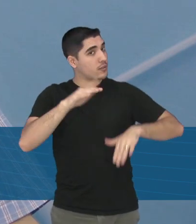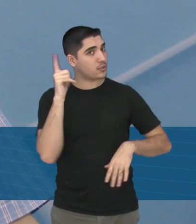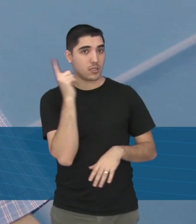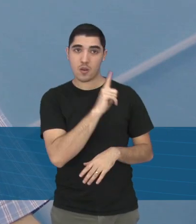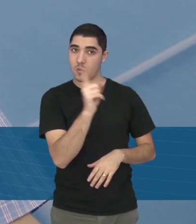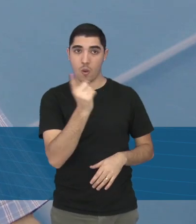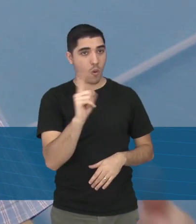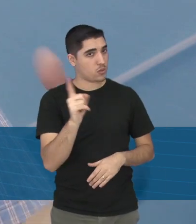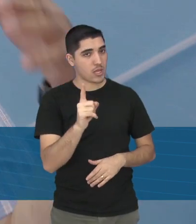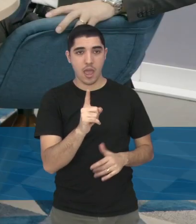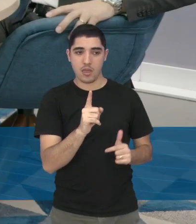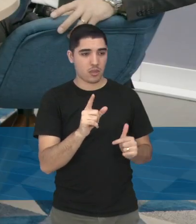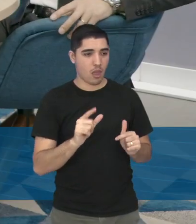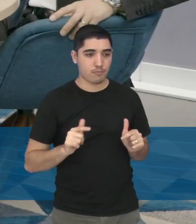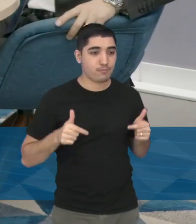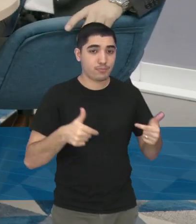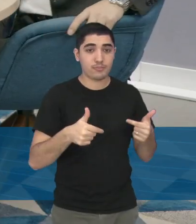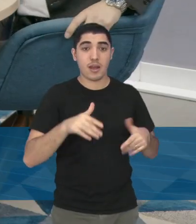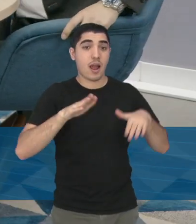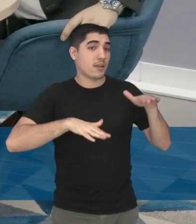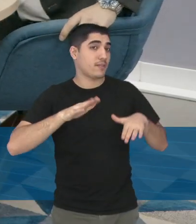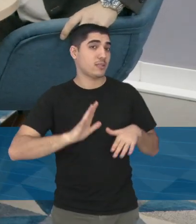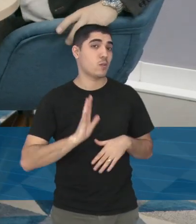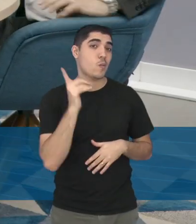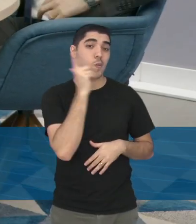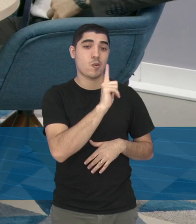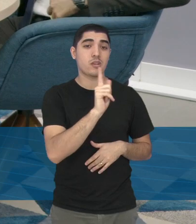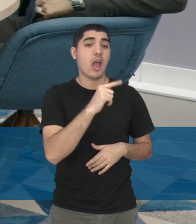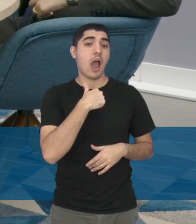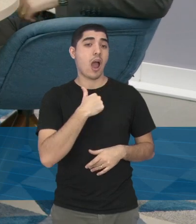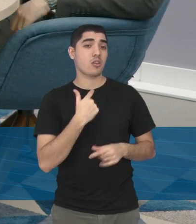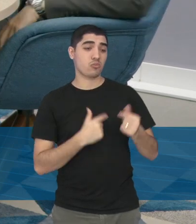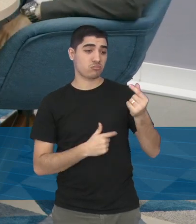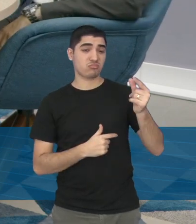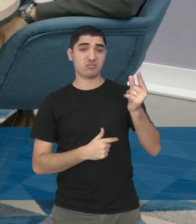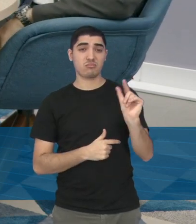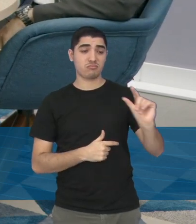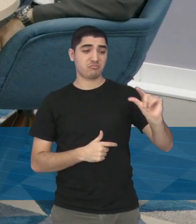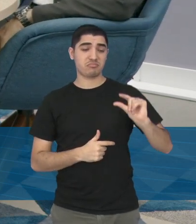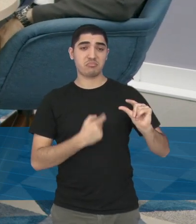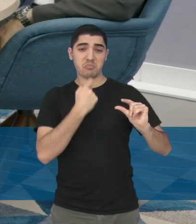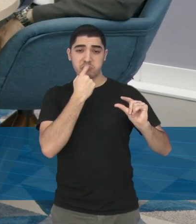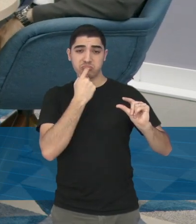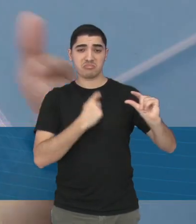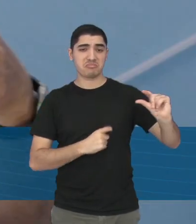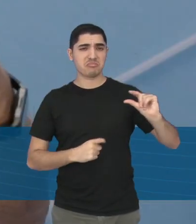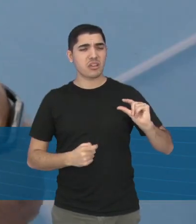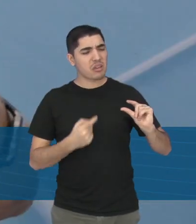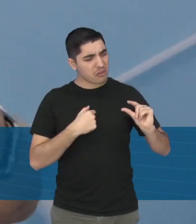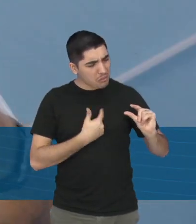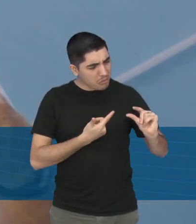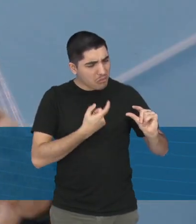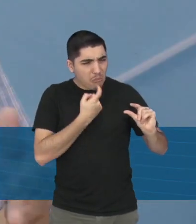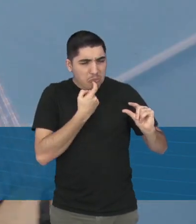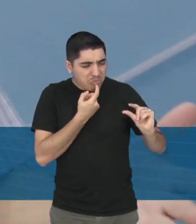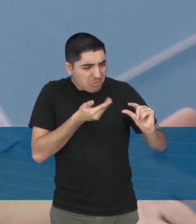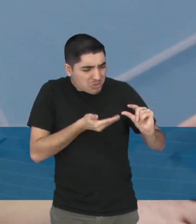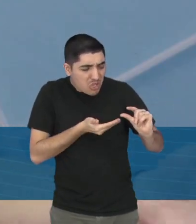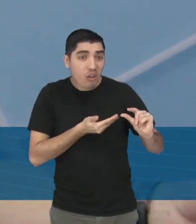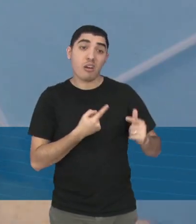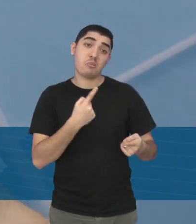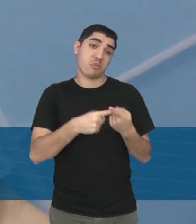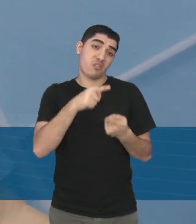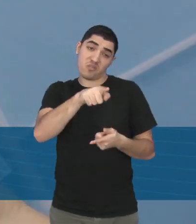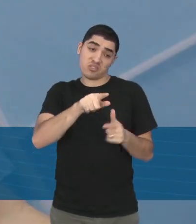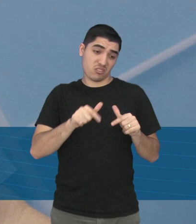Você fala assim, a demanda é muito maior. A demanda, você não consegue entregar. E você vai ganhar um valorzinho desse tamanho. Eu já dizer, mas por que eu estou recebendo só isso? Porque você entregou